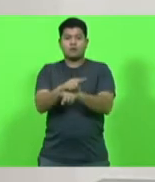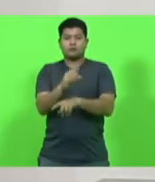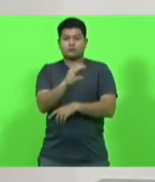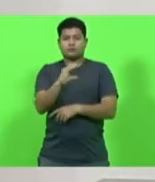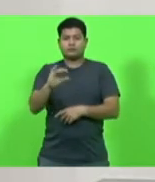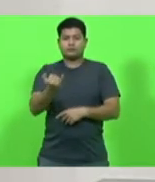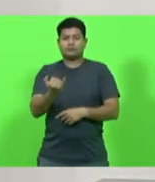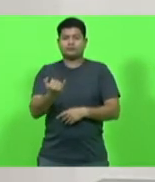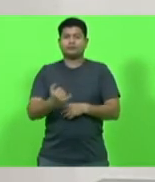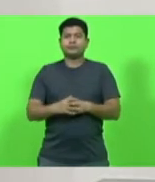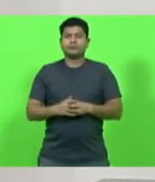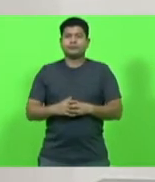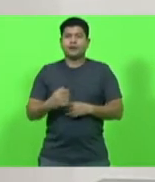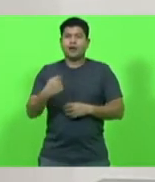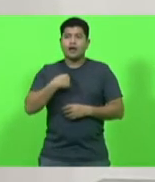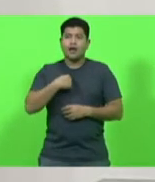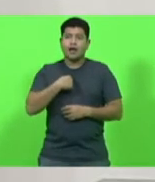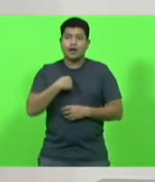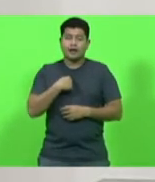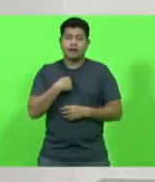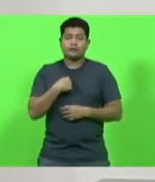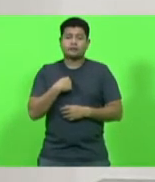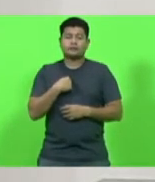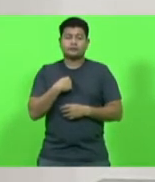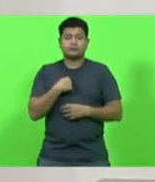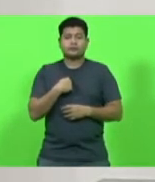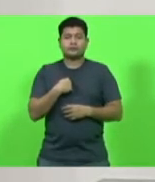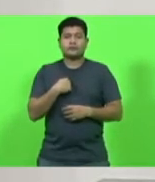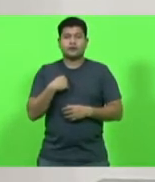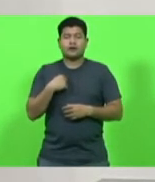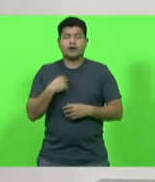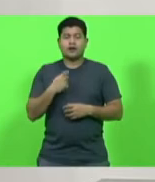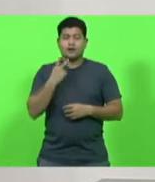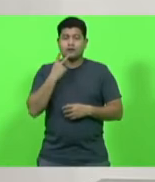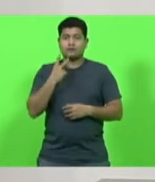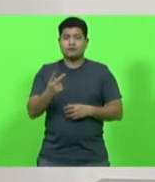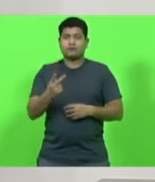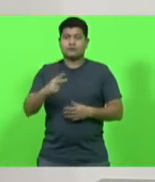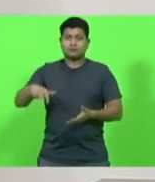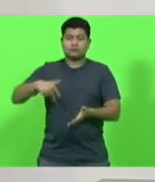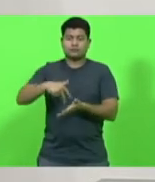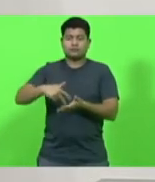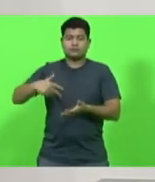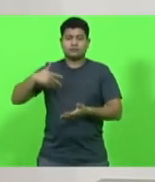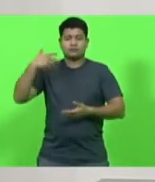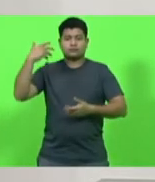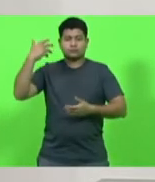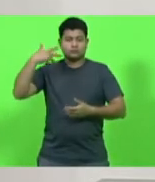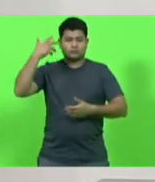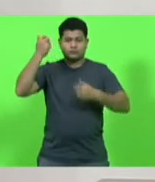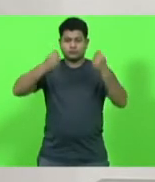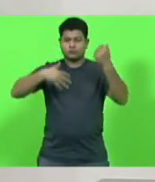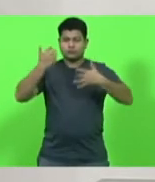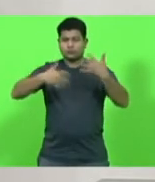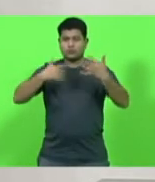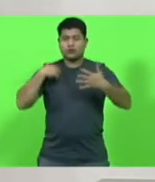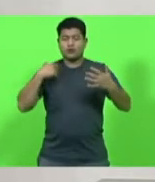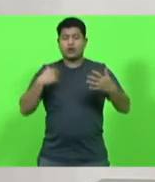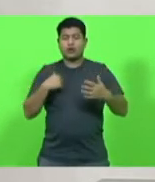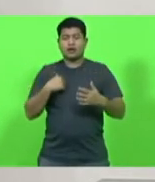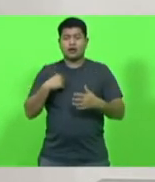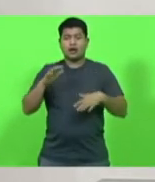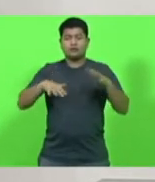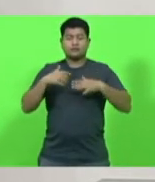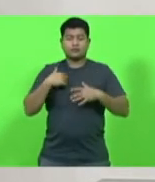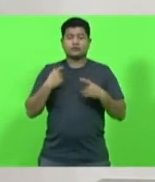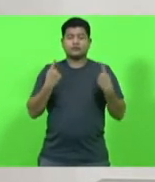Eu, geralmente, teço os meus comentários, mesmo quando são objeto de divergência das matérias que eu pontuo